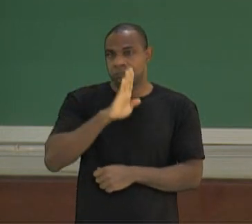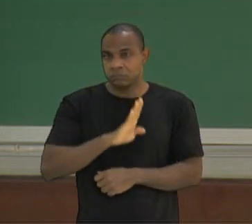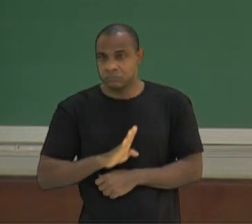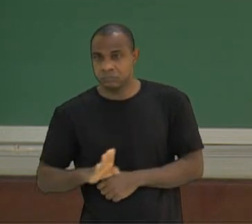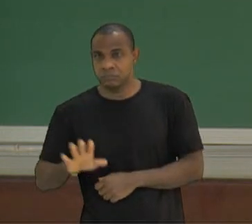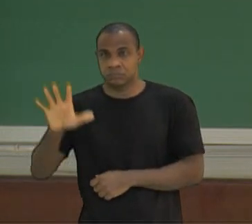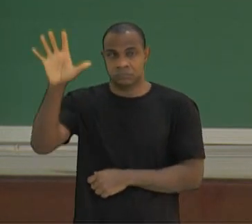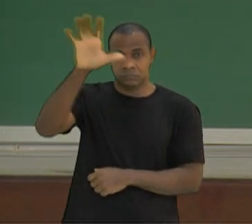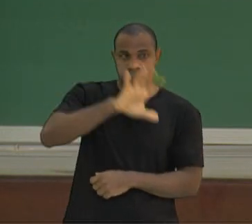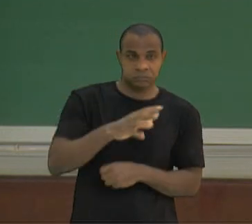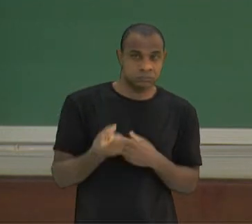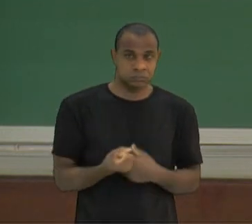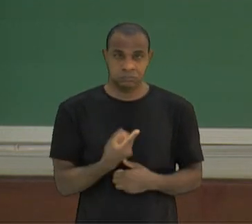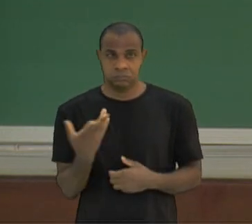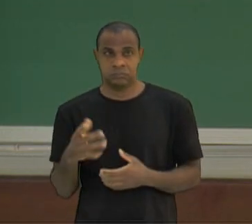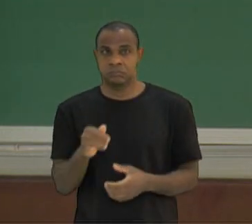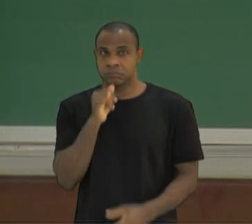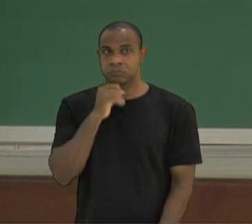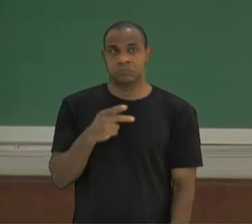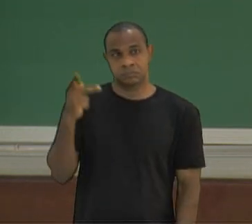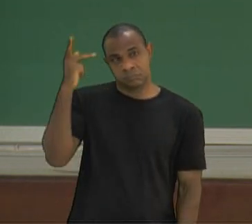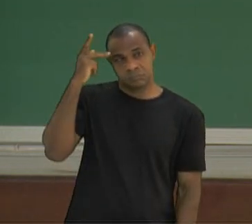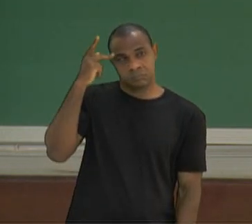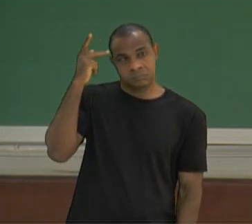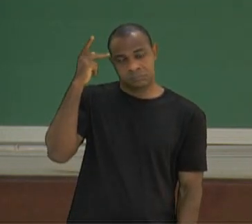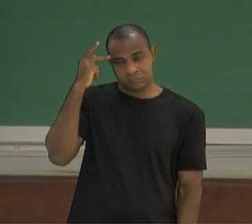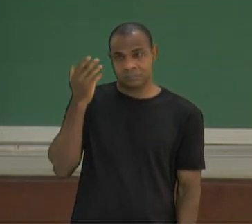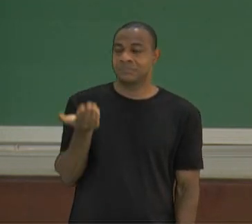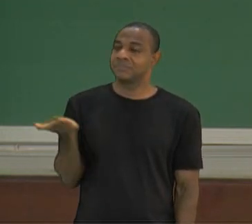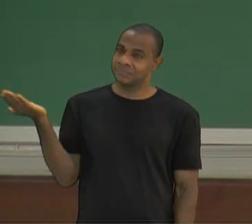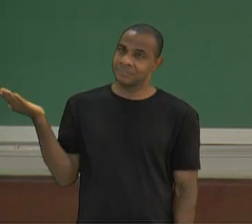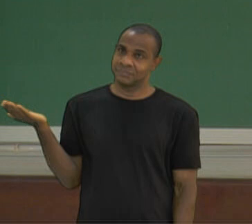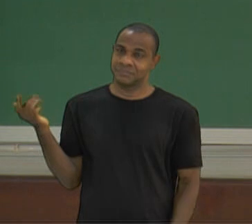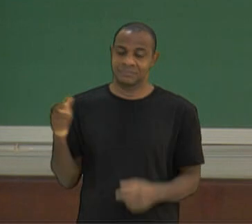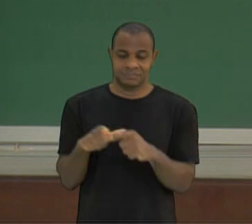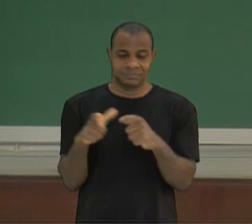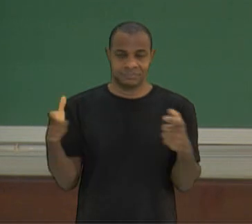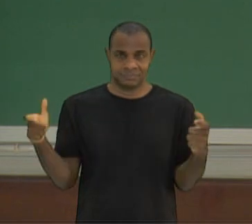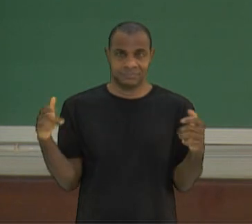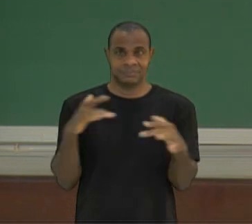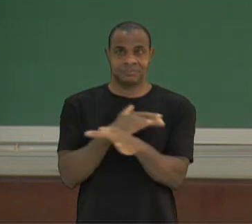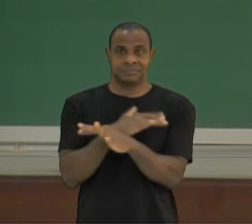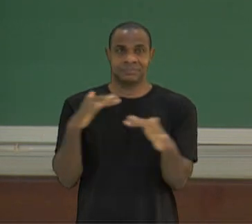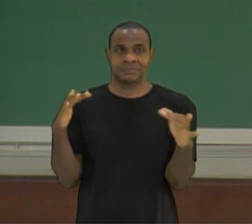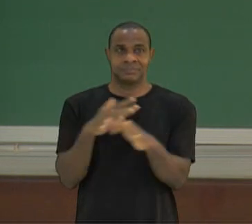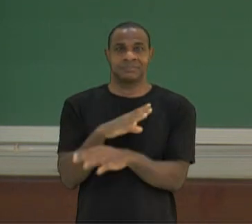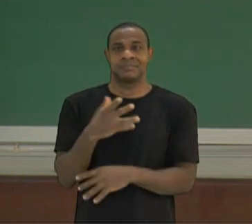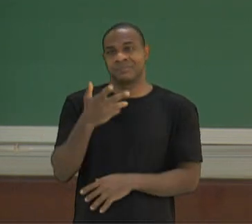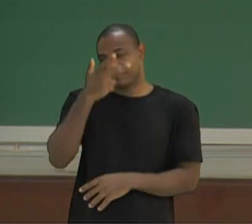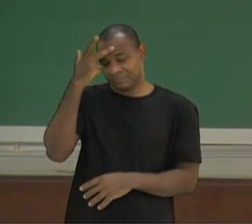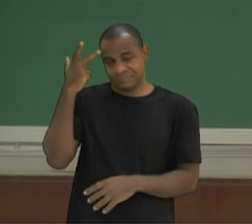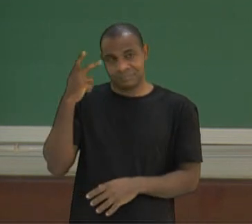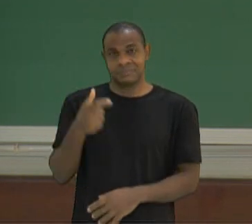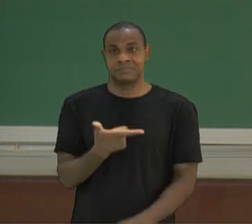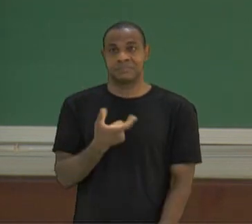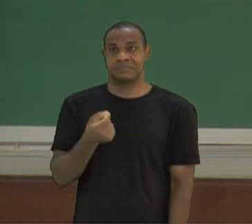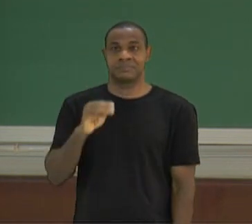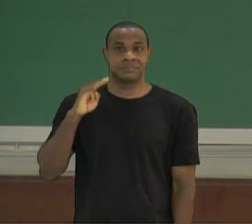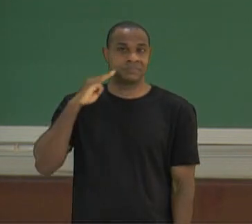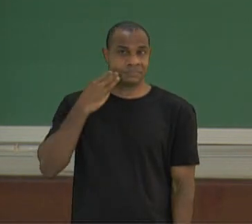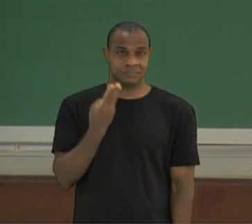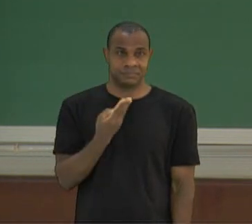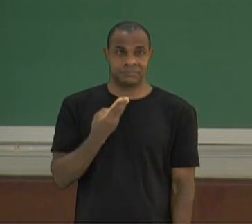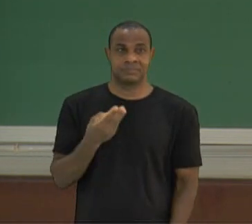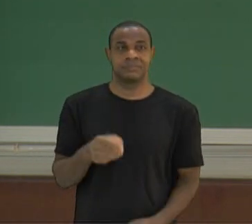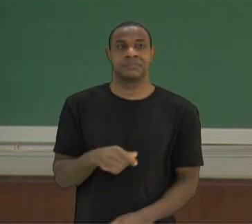de população? São Paulo, que indiscutivelmente é a que tem a maior população ali, acima de 20 milhões de habitantes. Depois Rio